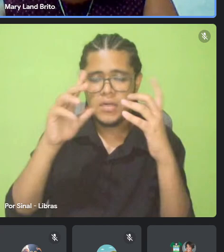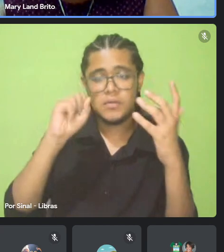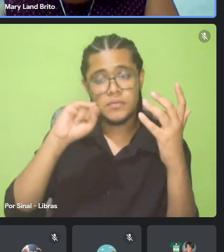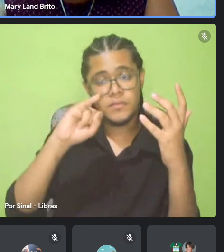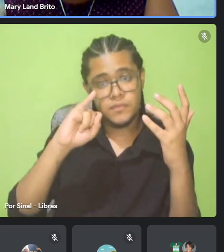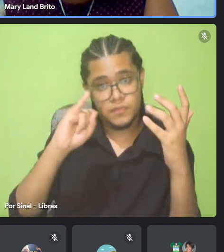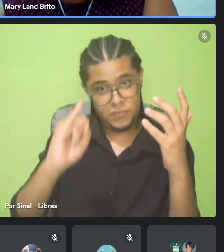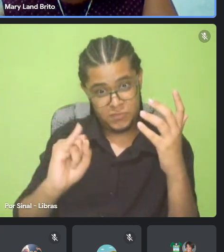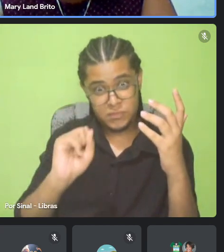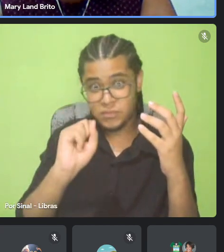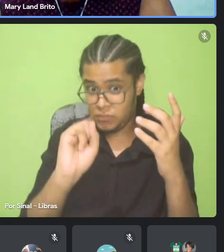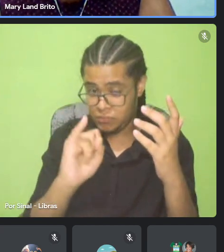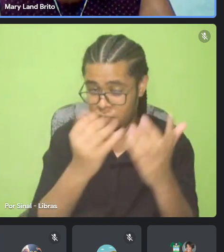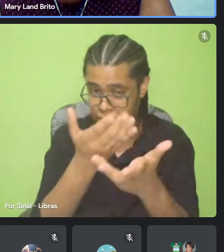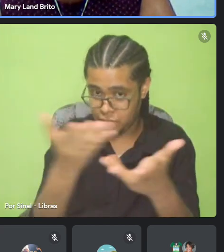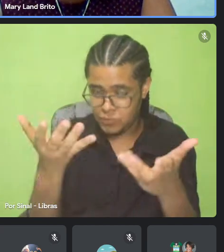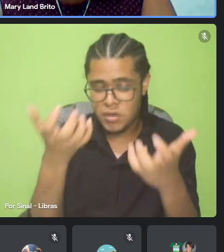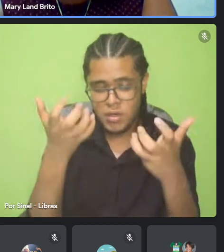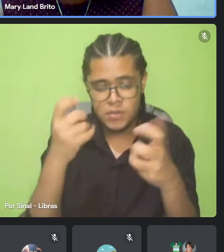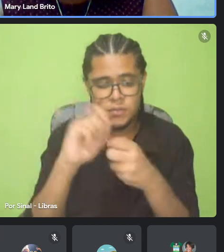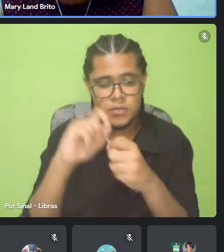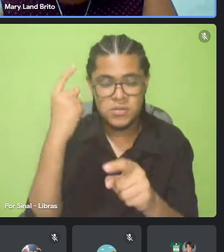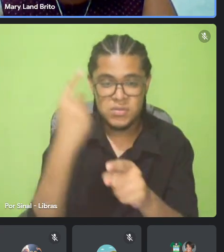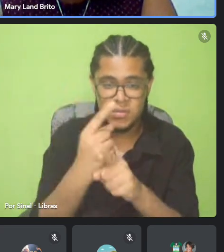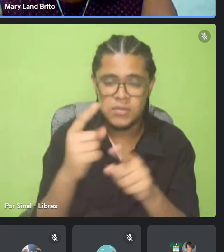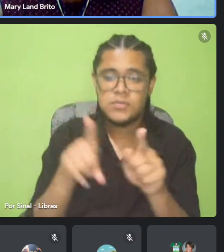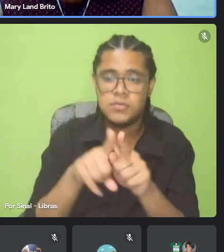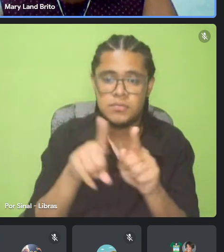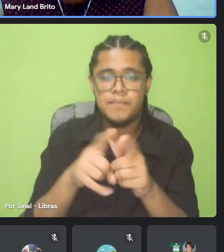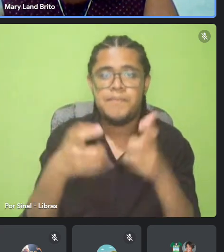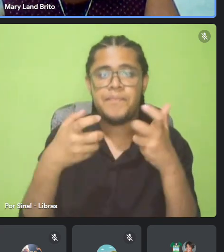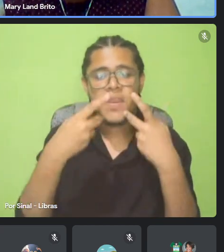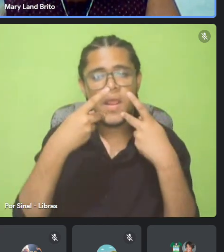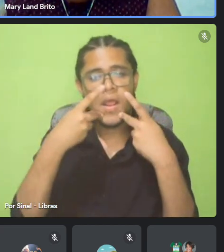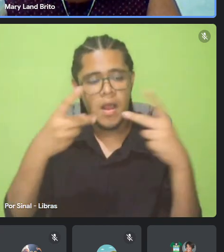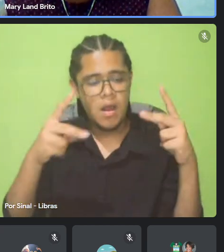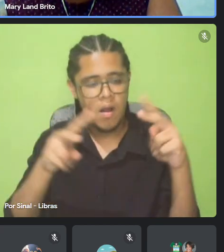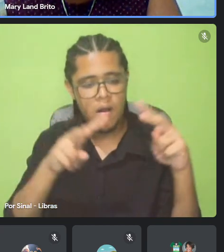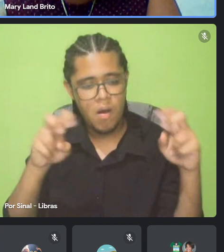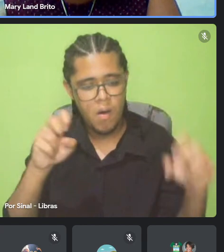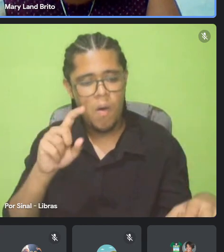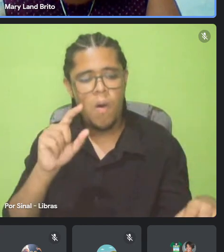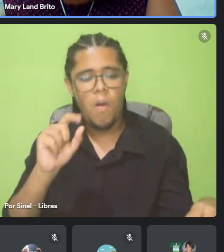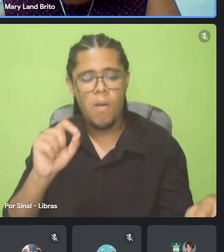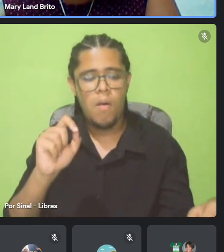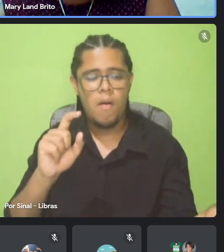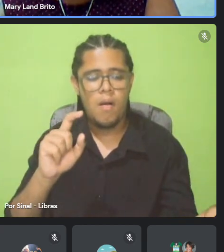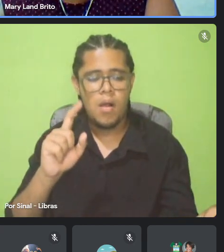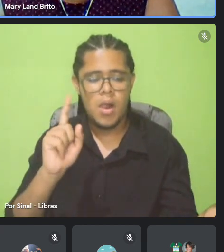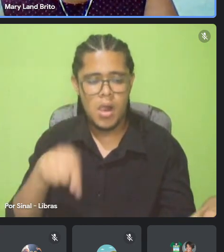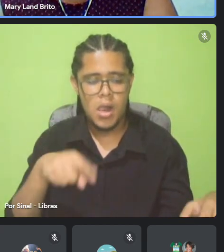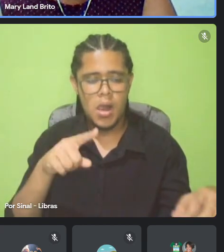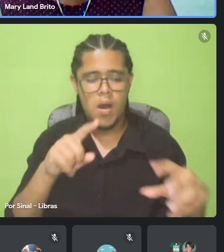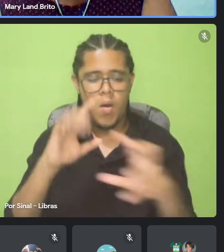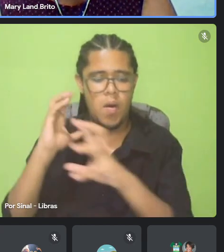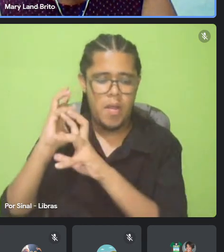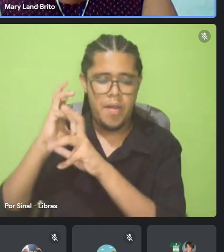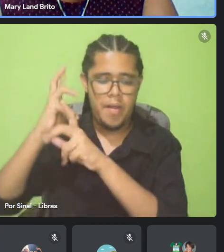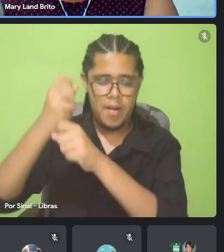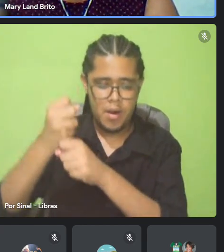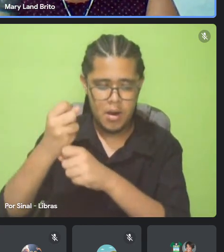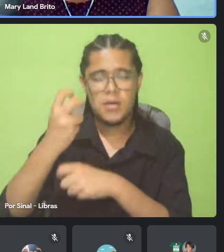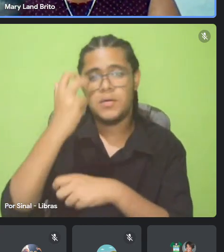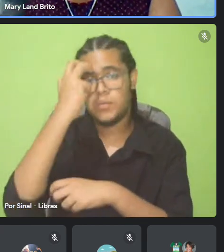nesse encontro dialogar sobre as plantas de poder, sobre o resgate da cultura psicodélica nordestina.